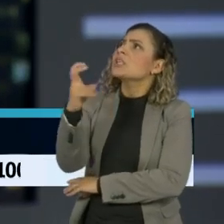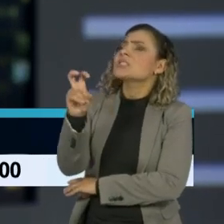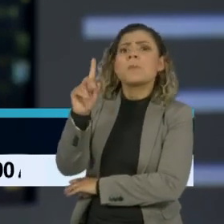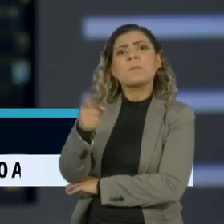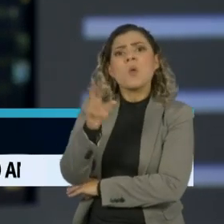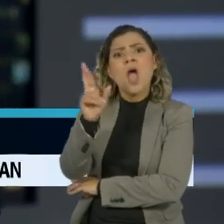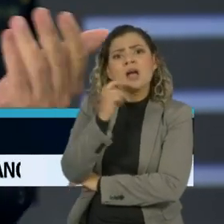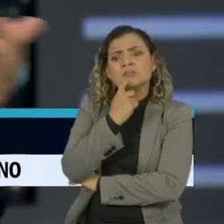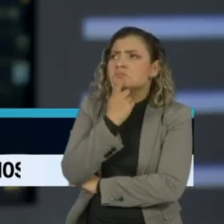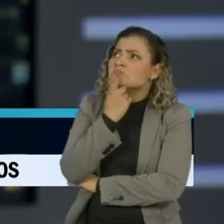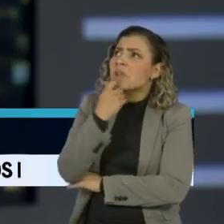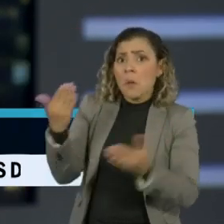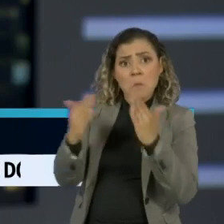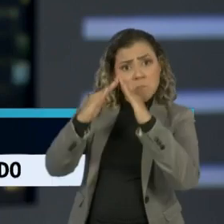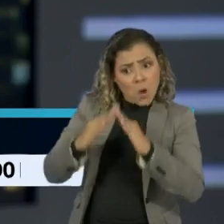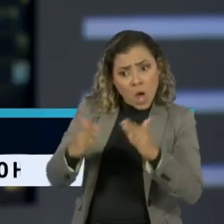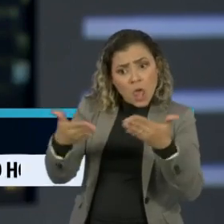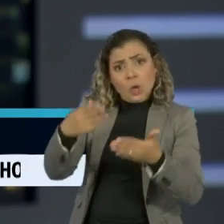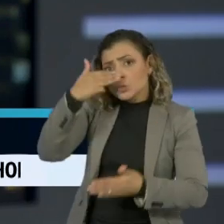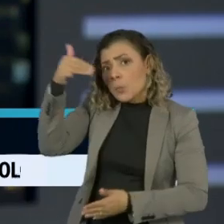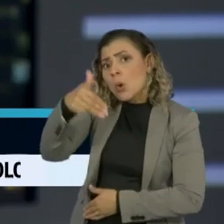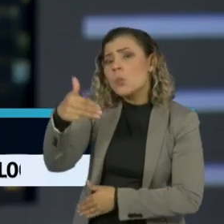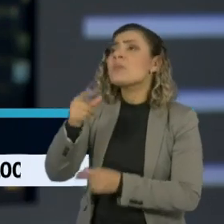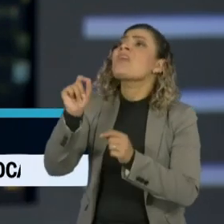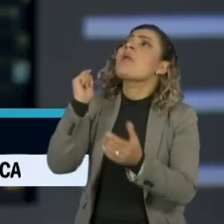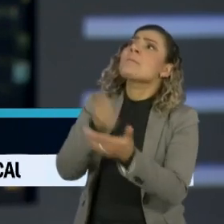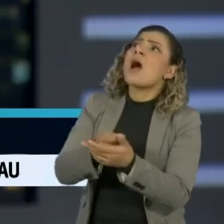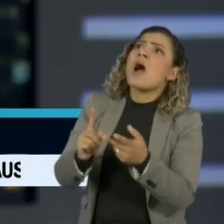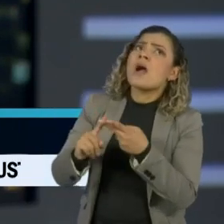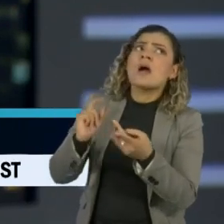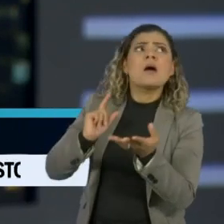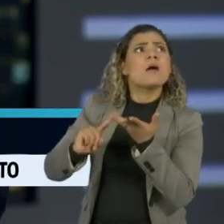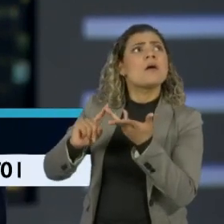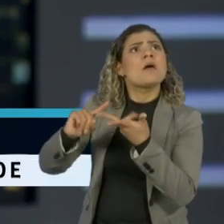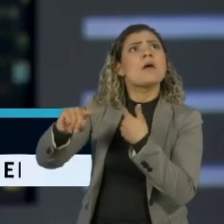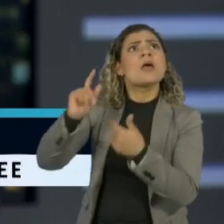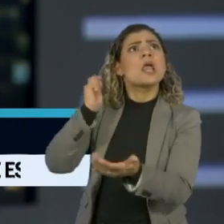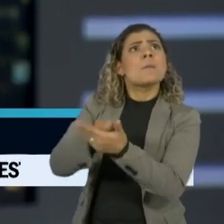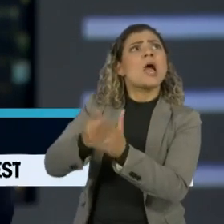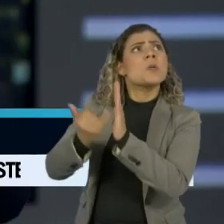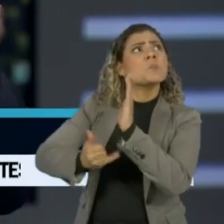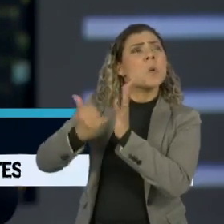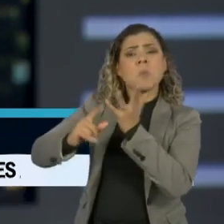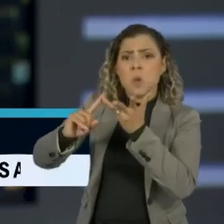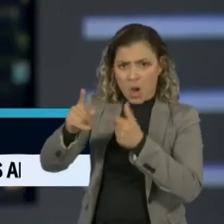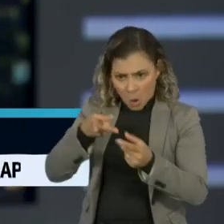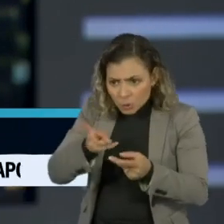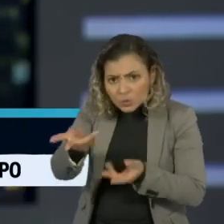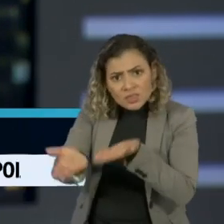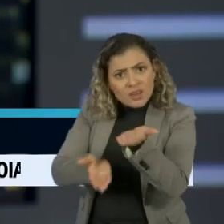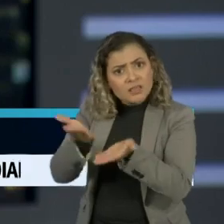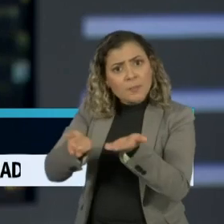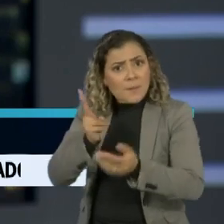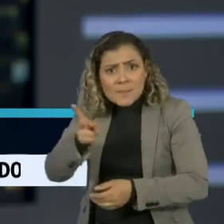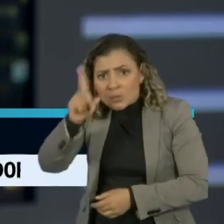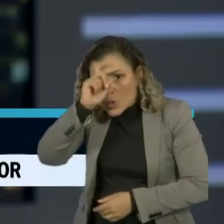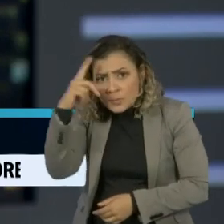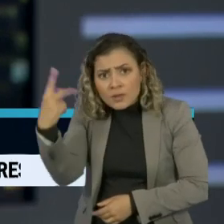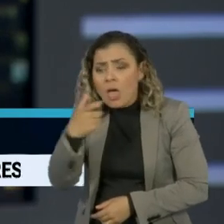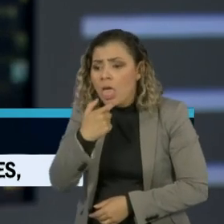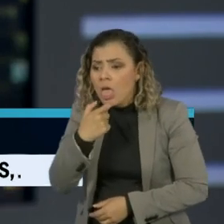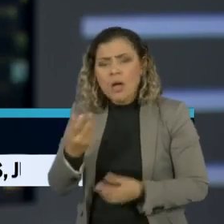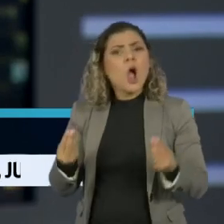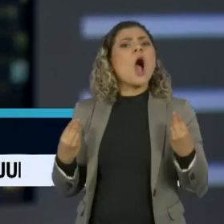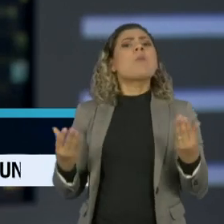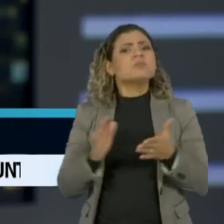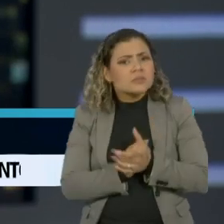hoje mora no Morumbi, ninguém sabe quem o sustenta, quem paga os impostos e continua no tratamento no mesmo Hospital Albert Einstein.